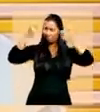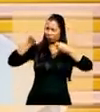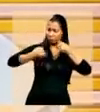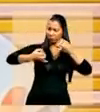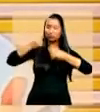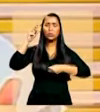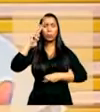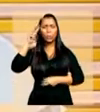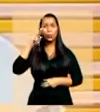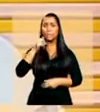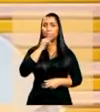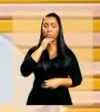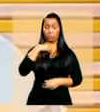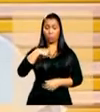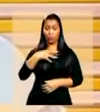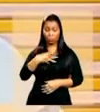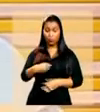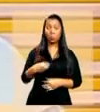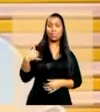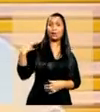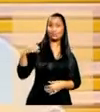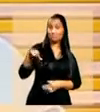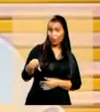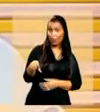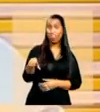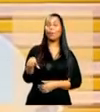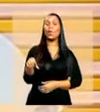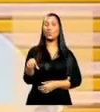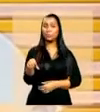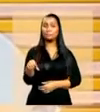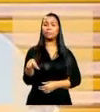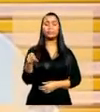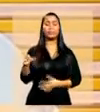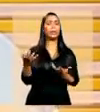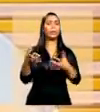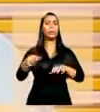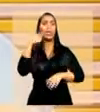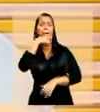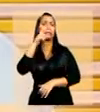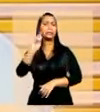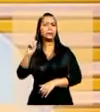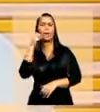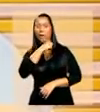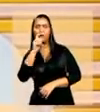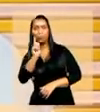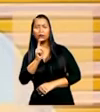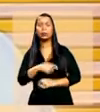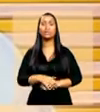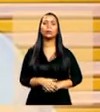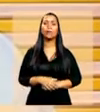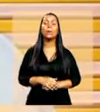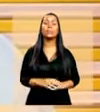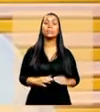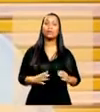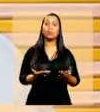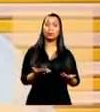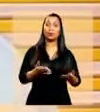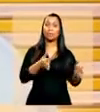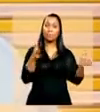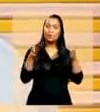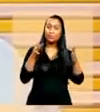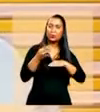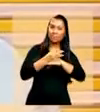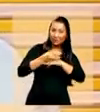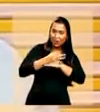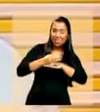sabe? Eu conto para o meu menino tem 9 anos. E quando ele não queria escovar os dentes, e que chegava a época